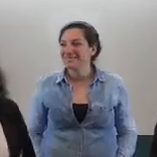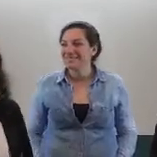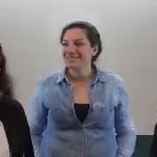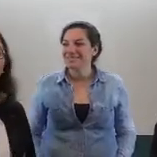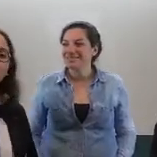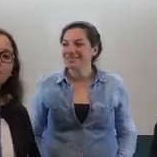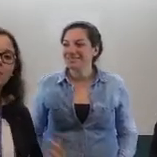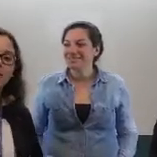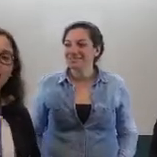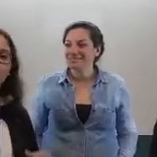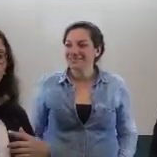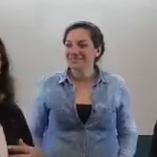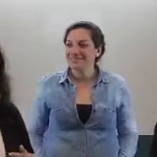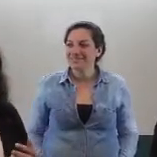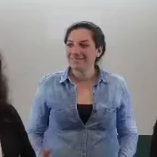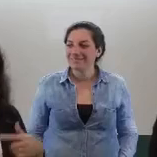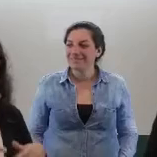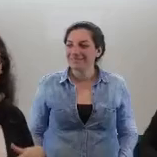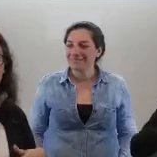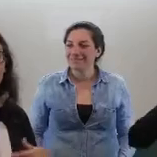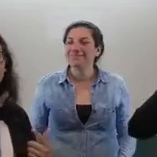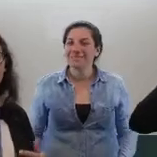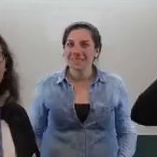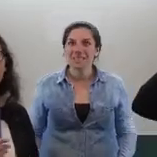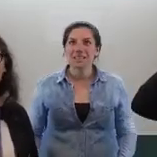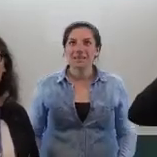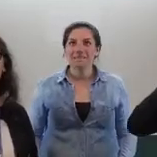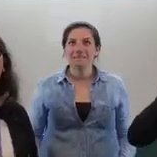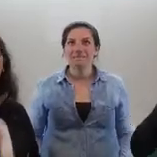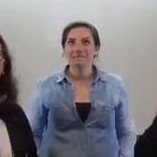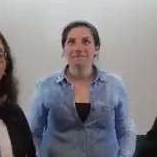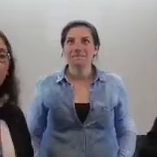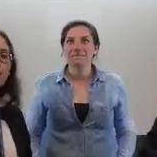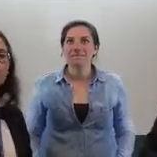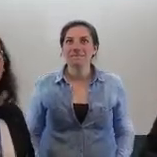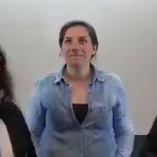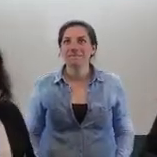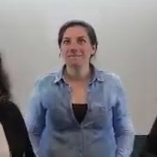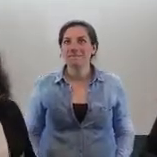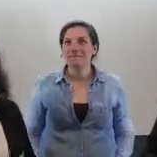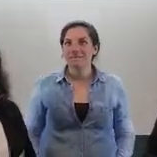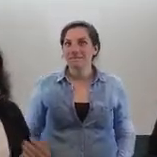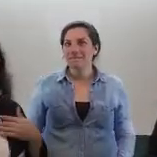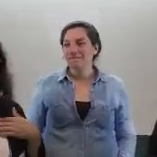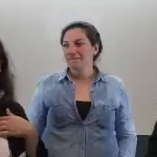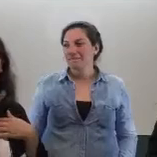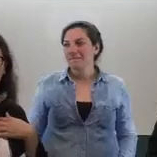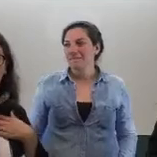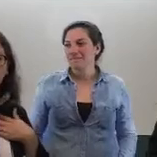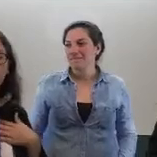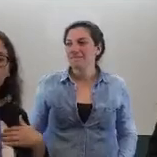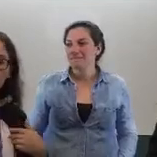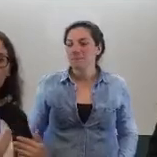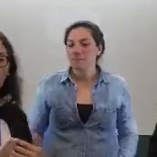Então, o apêndice é tudo que for criado por vocês. Um exemplo, um questionário. Eu elaborei um questionário, então